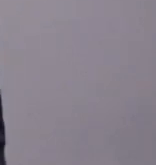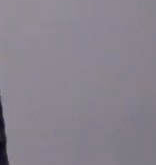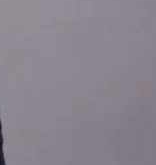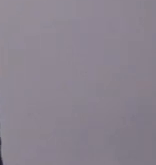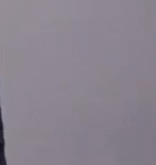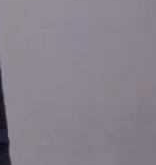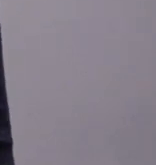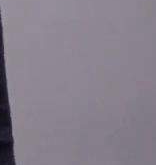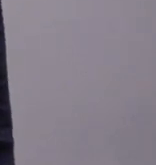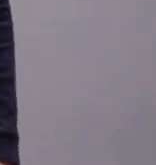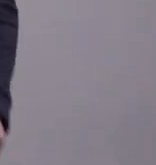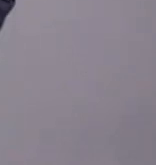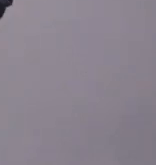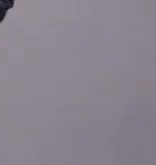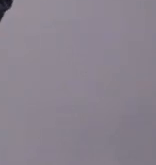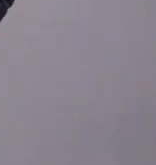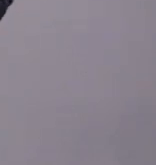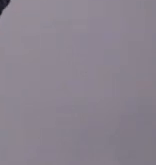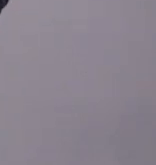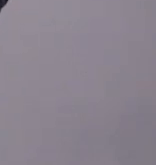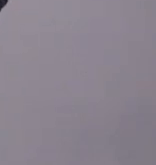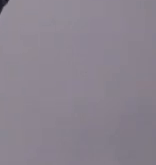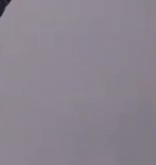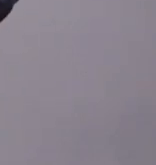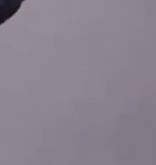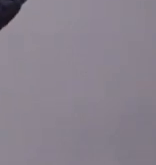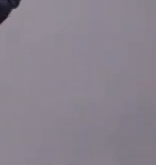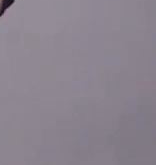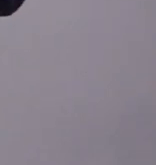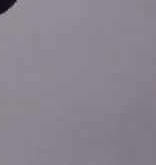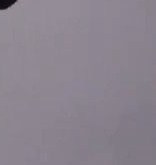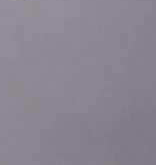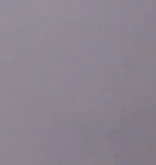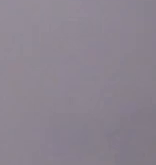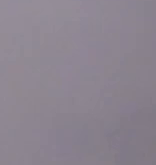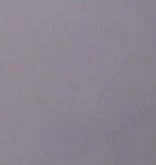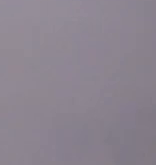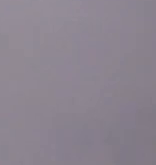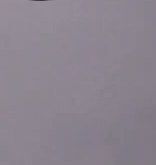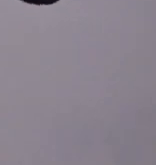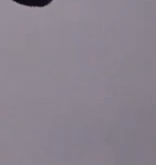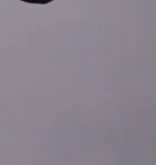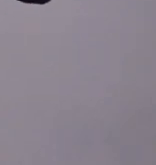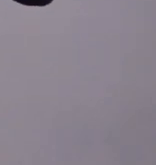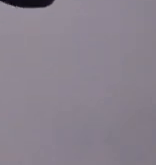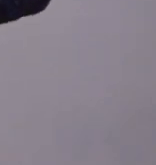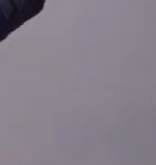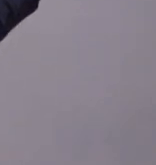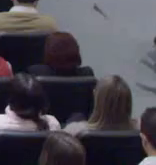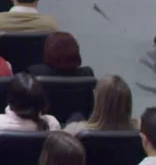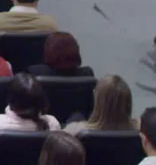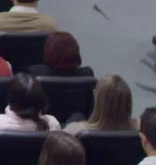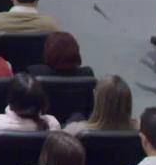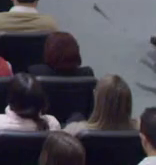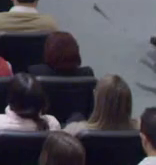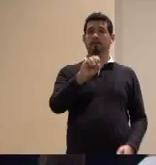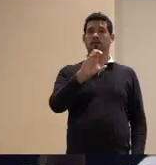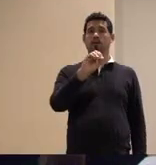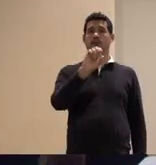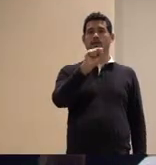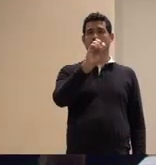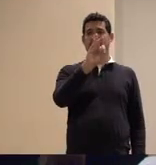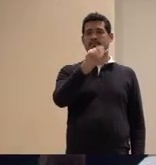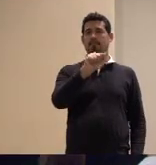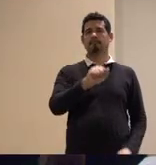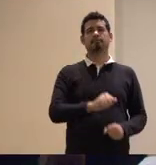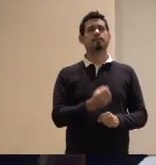Crepaldi Dias, neste ato também representando o excelentíssimo senhor secretário João Batista Costa. Um bom